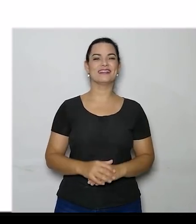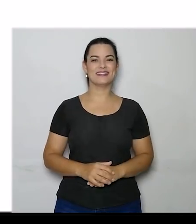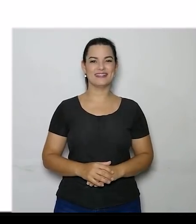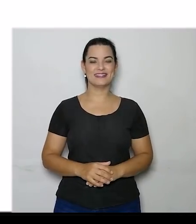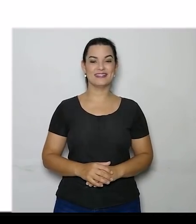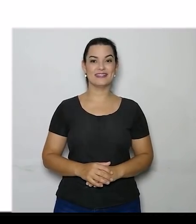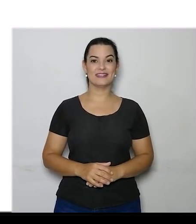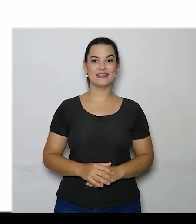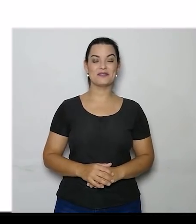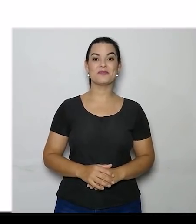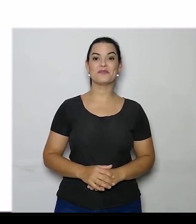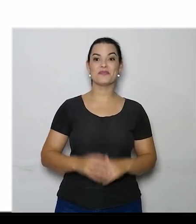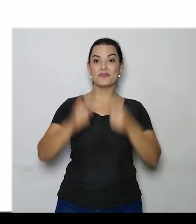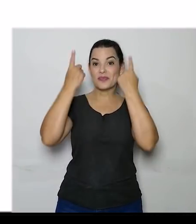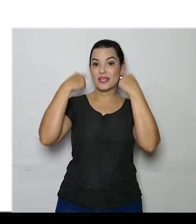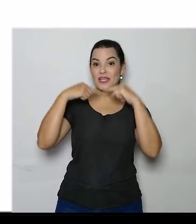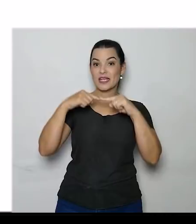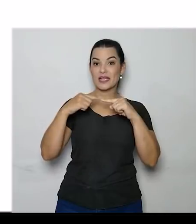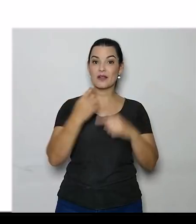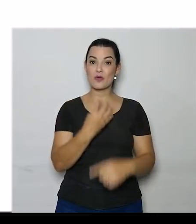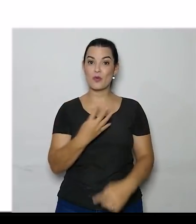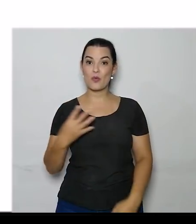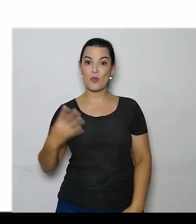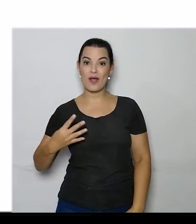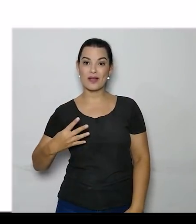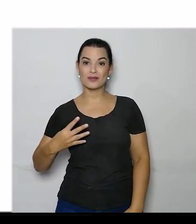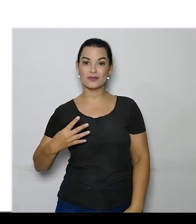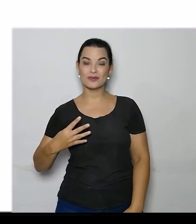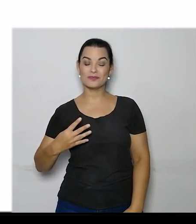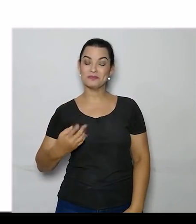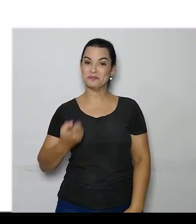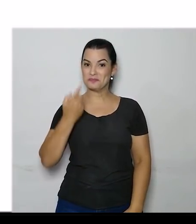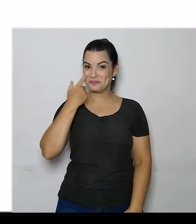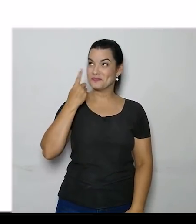Quarta carinha. Carinha número 4. Vamos lá.